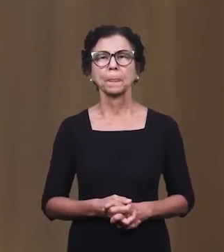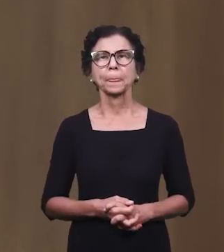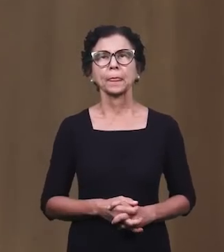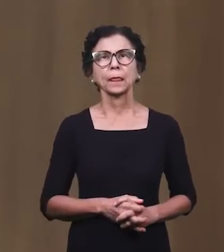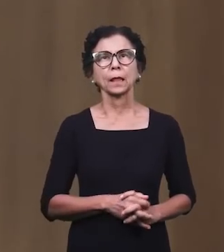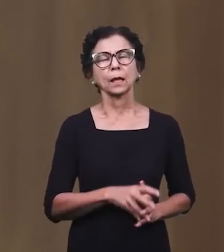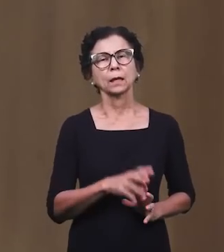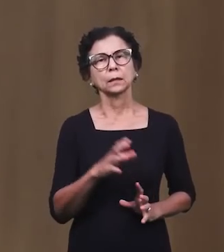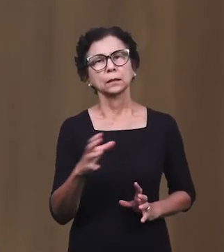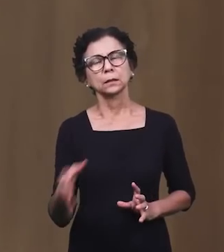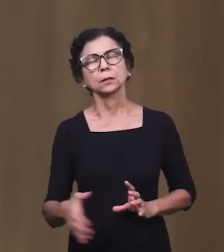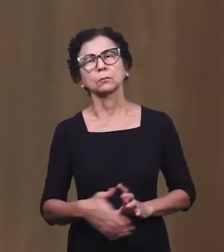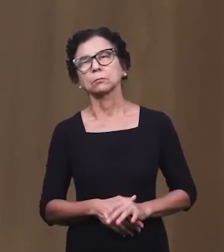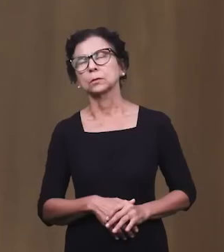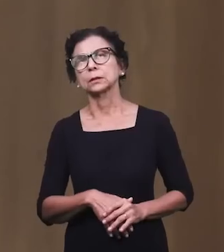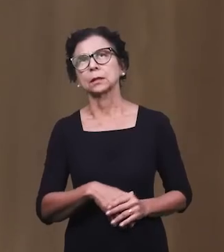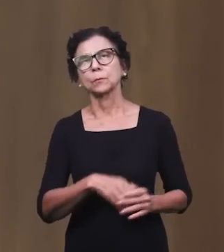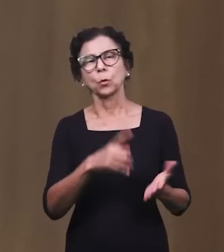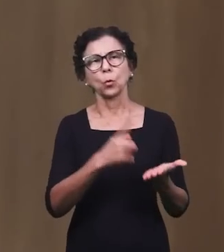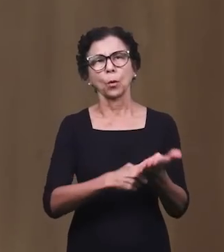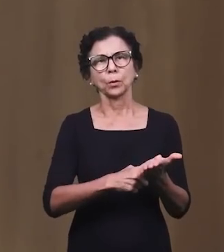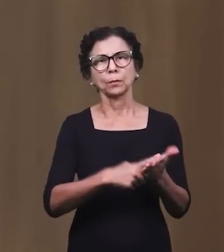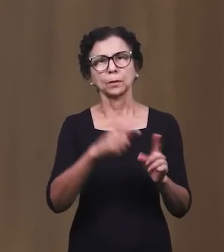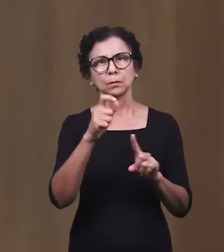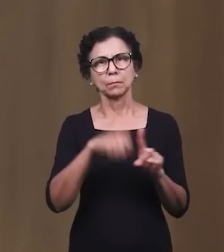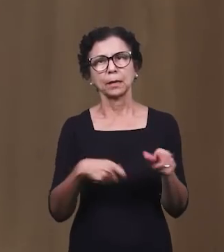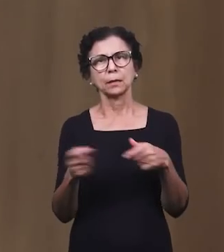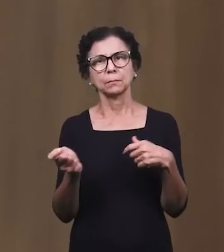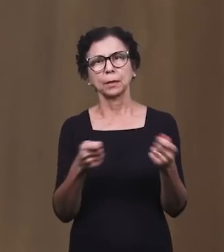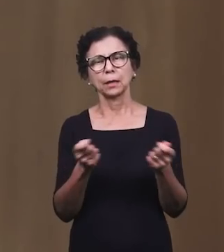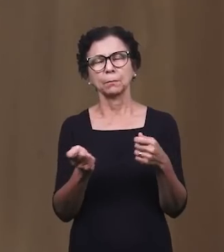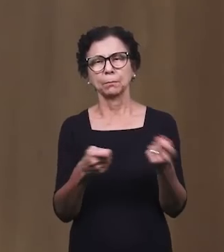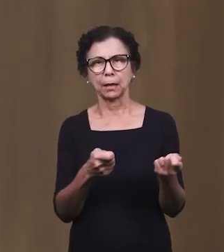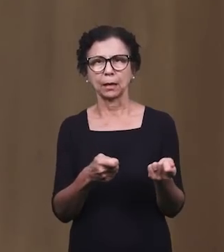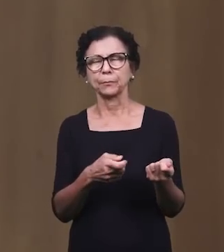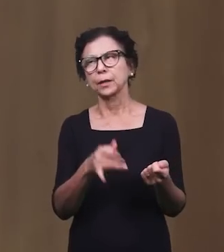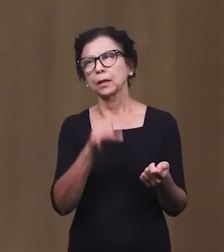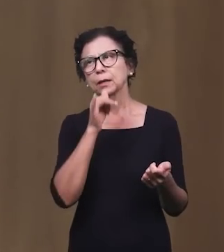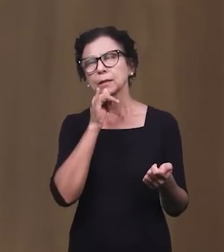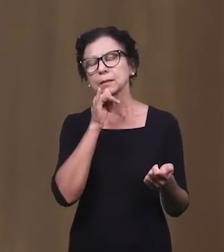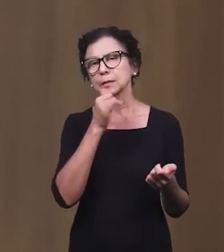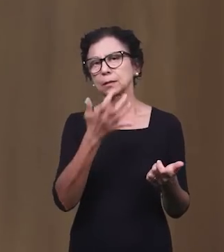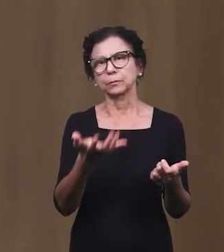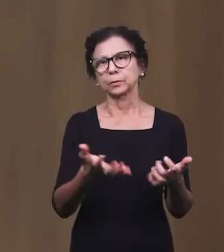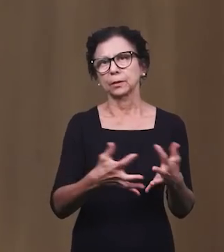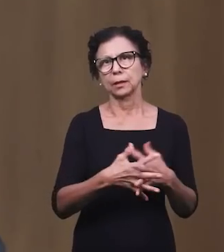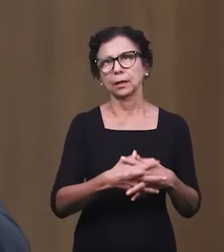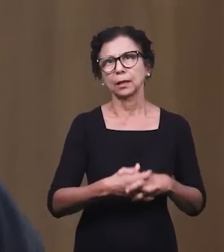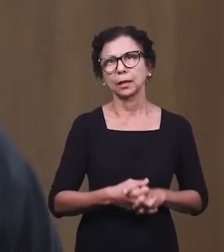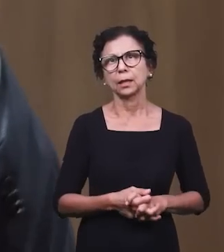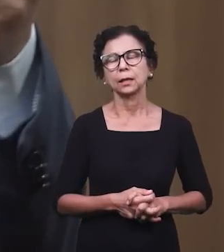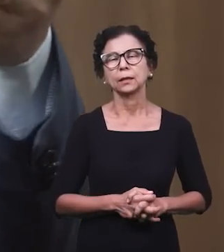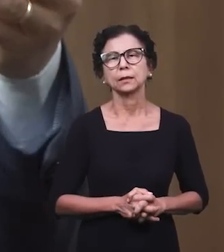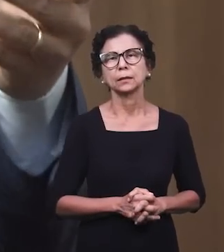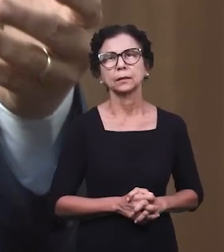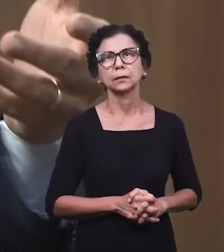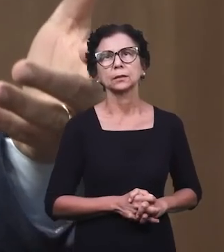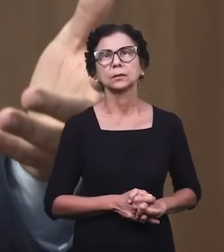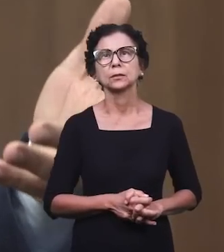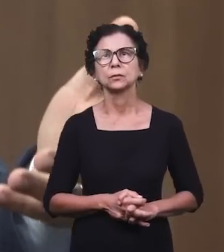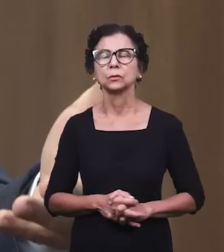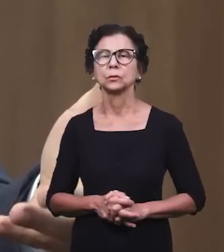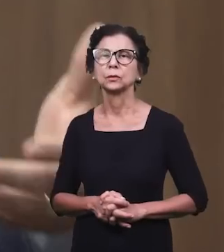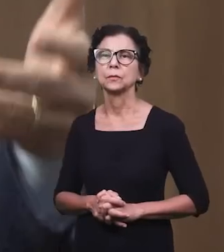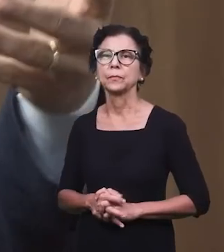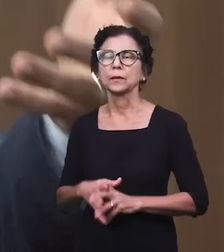suas despesas fixas, que se repetem todos os meses, como, por exemplo, o valor que você entrega